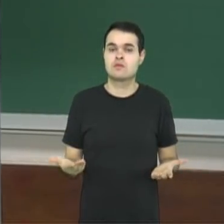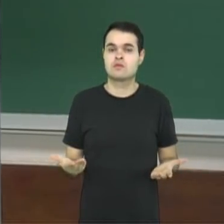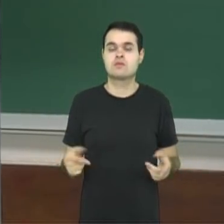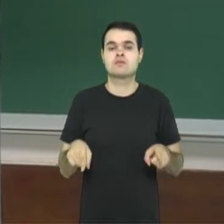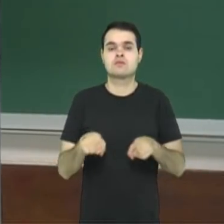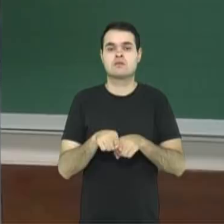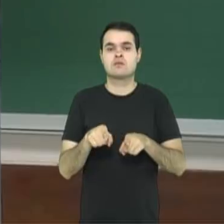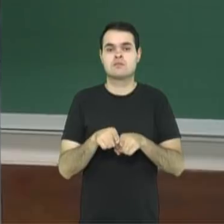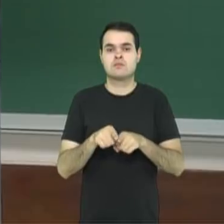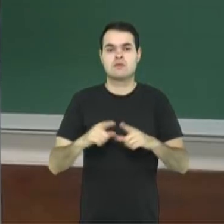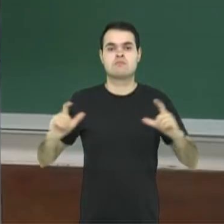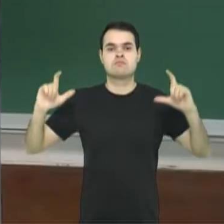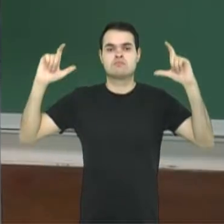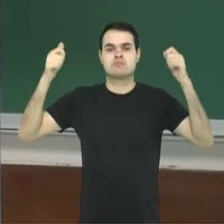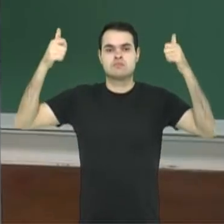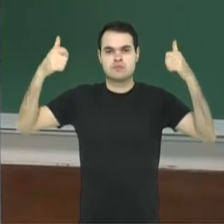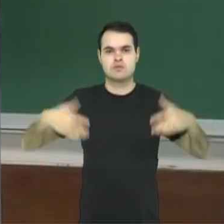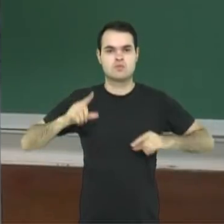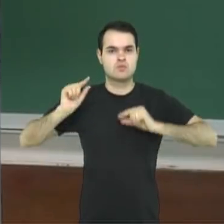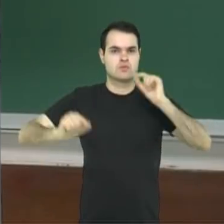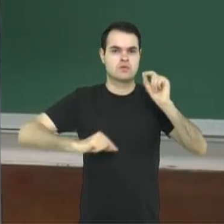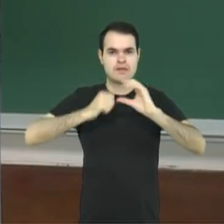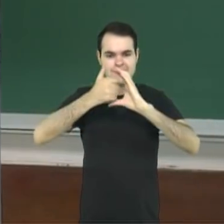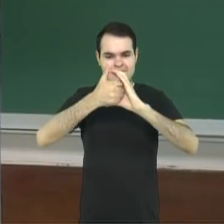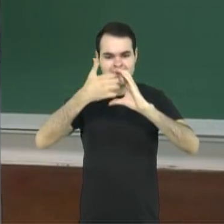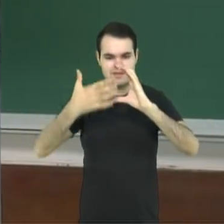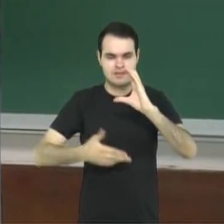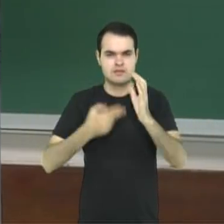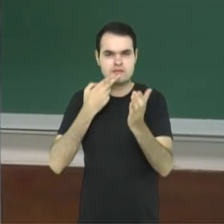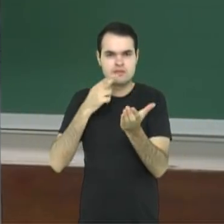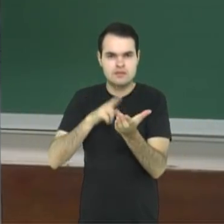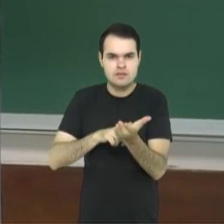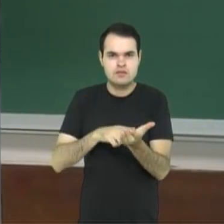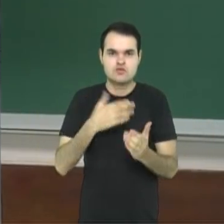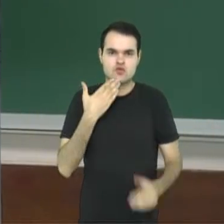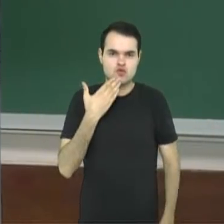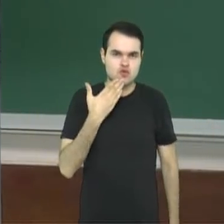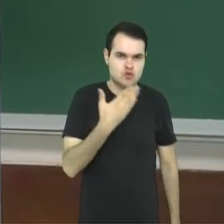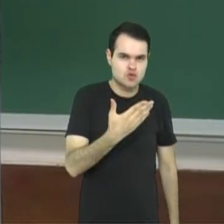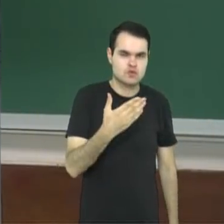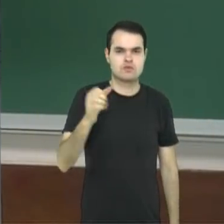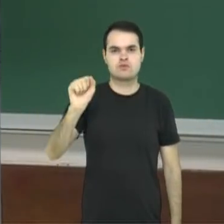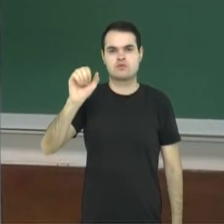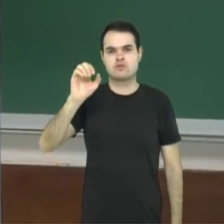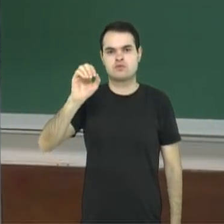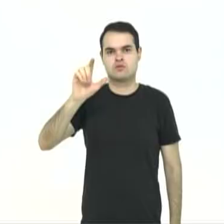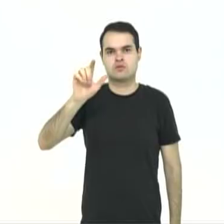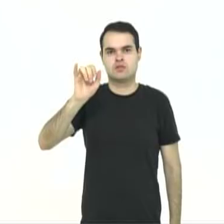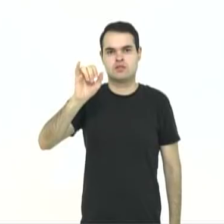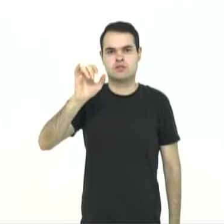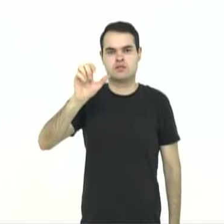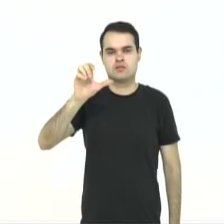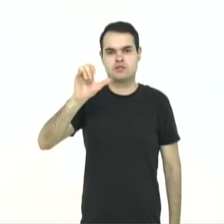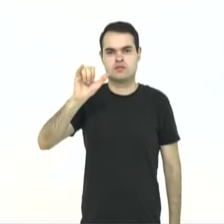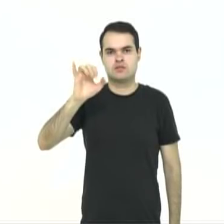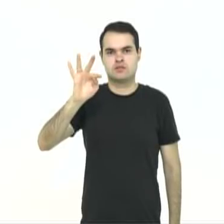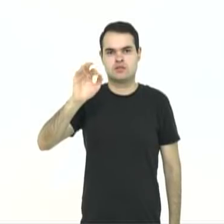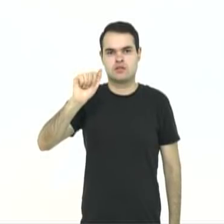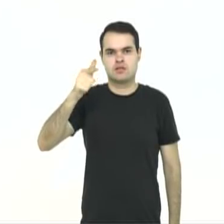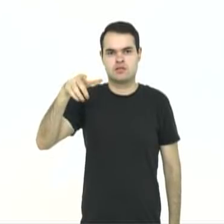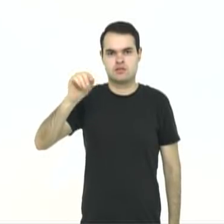também, como anunciado no início da aula, vai ver as características de uma carta de solicitação. Né? Observem esse modelo que eu trouxe para vocês, vamos